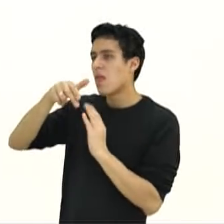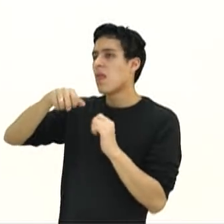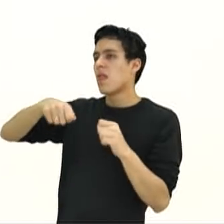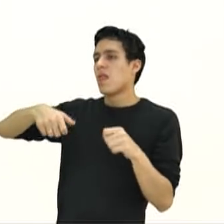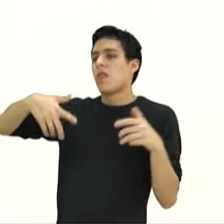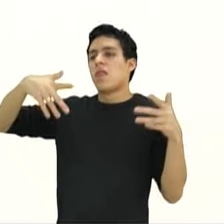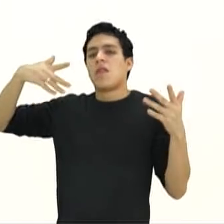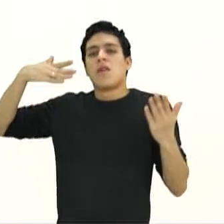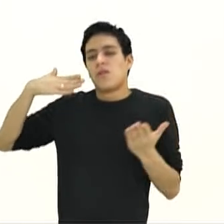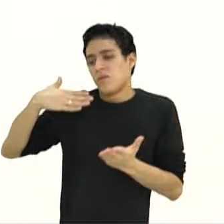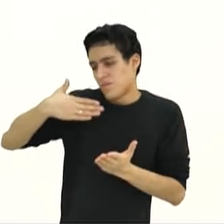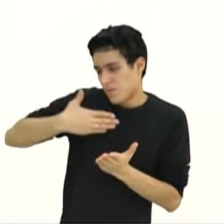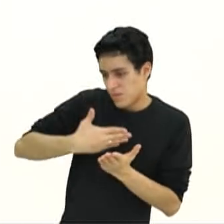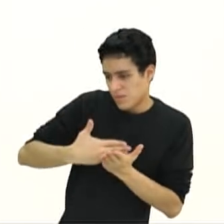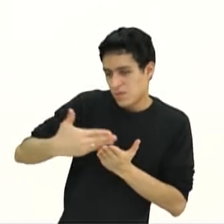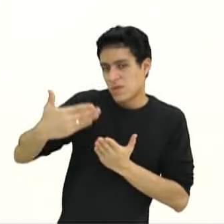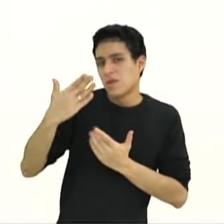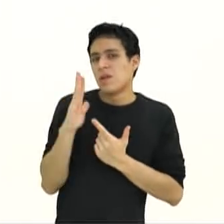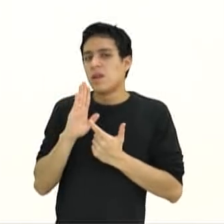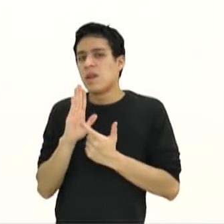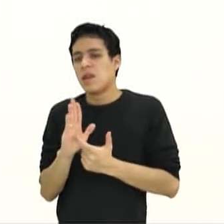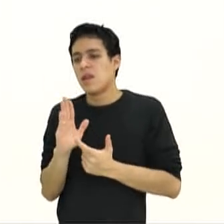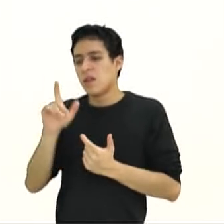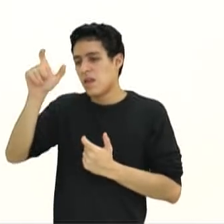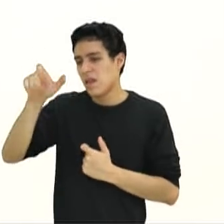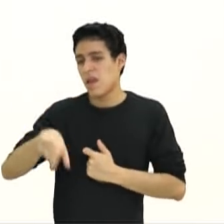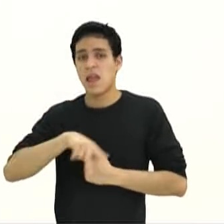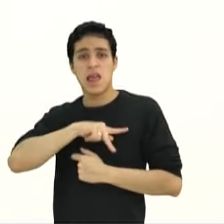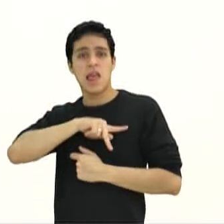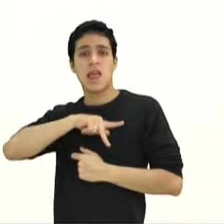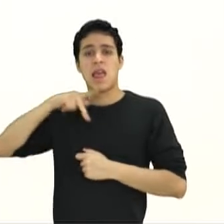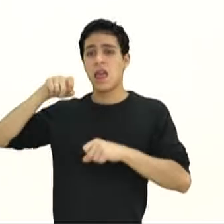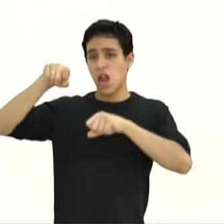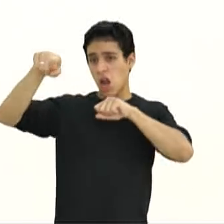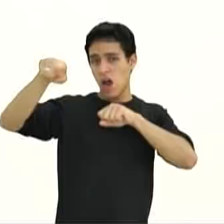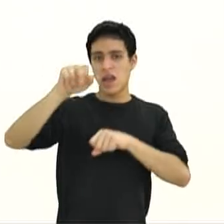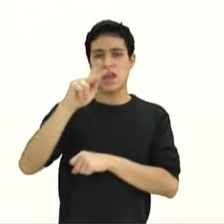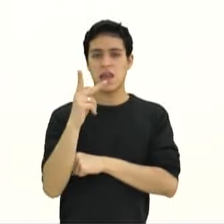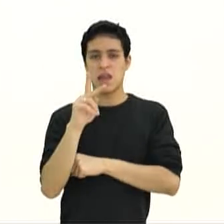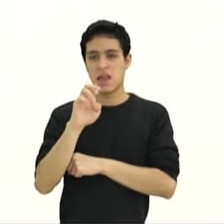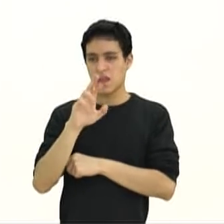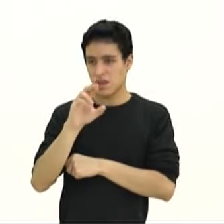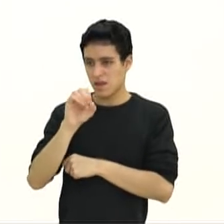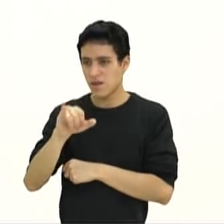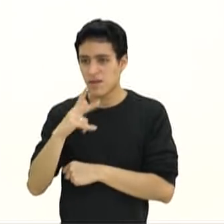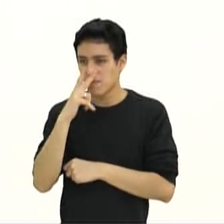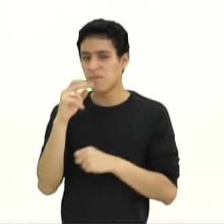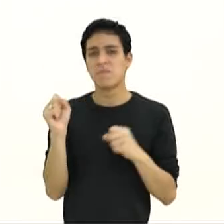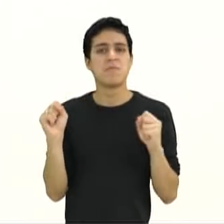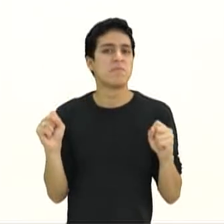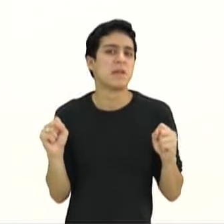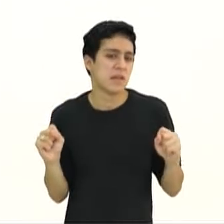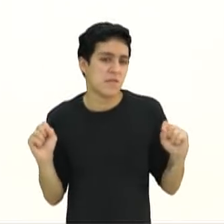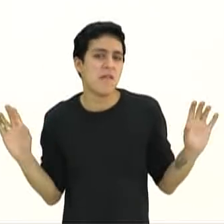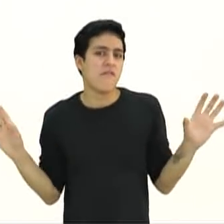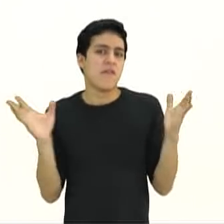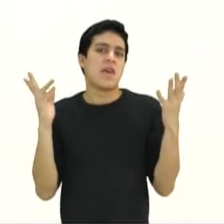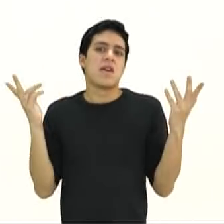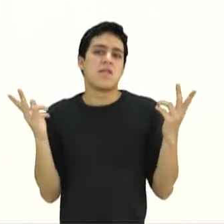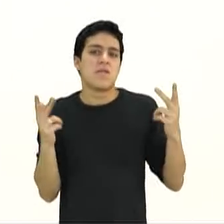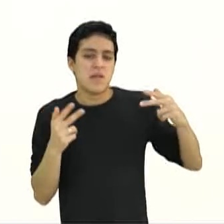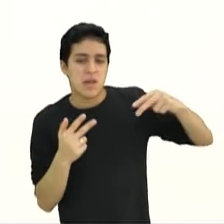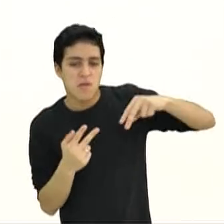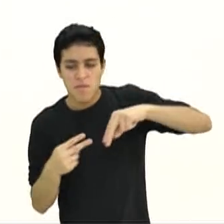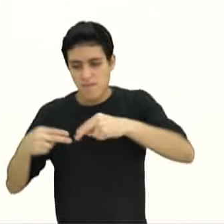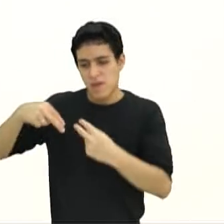a chegada ou a apresentação do herói. Pode ser um evento, como um baile, com uma sessão